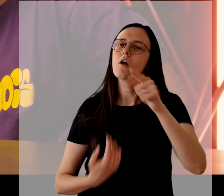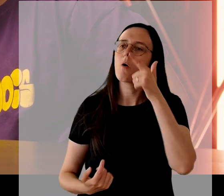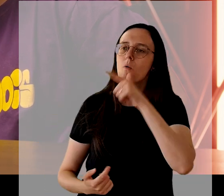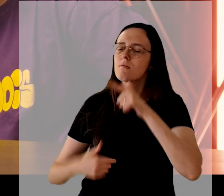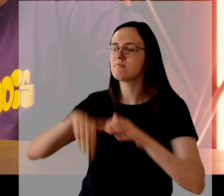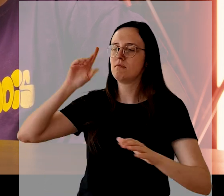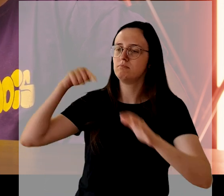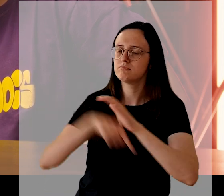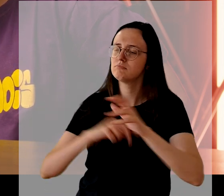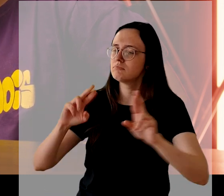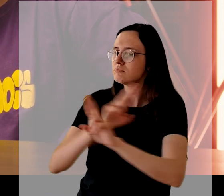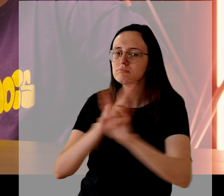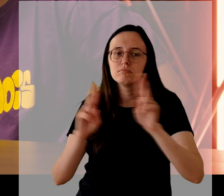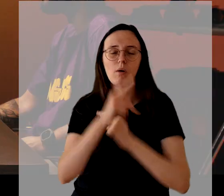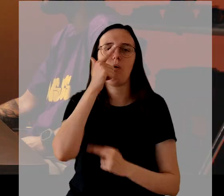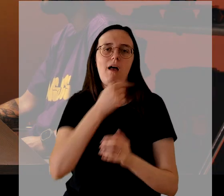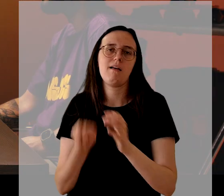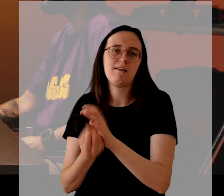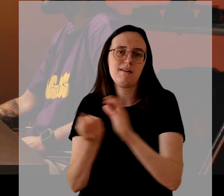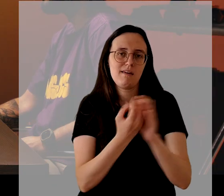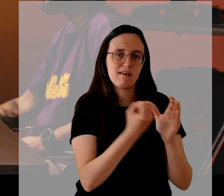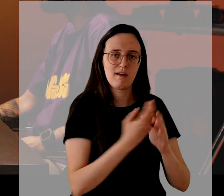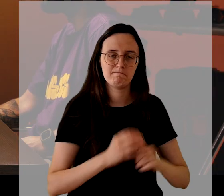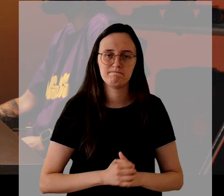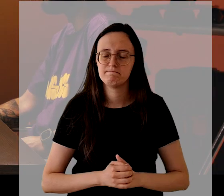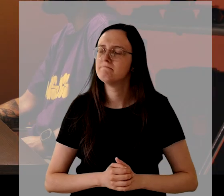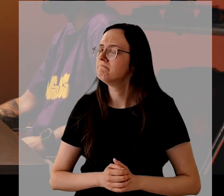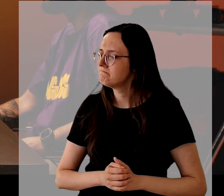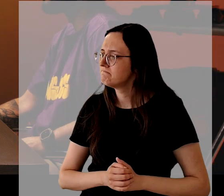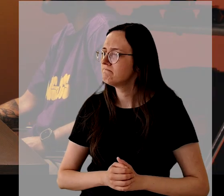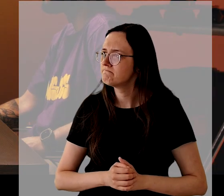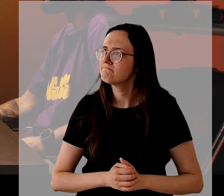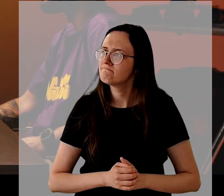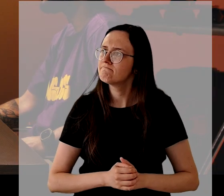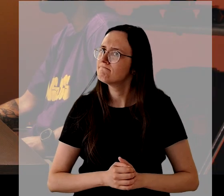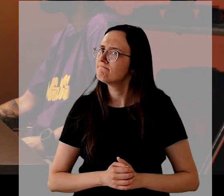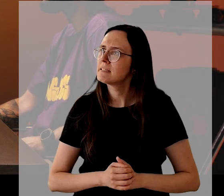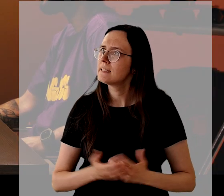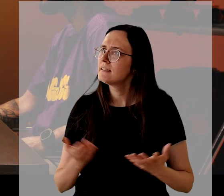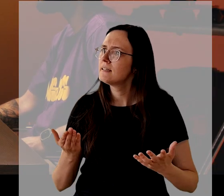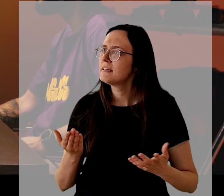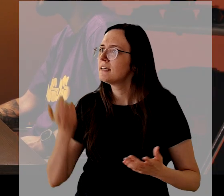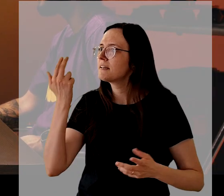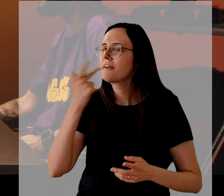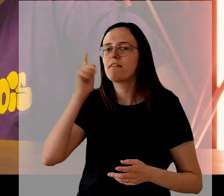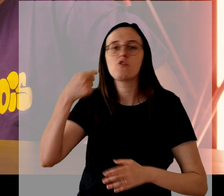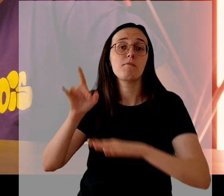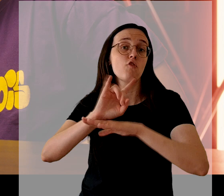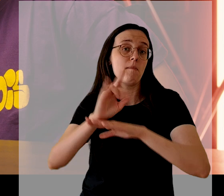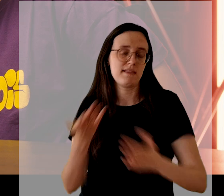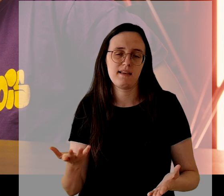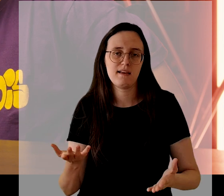se aprofundar nas relações que você está criando ali, né? É muito comum você, principalmente se tratando de